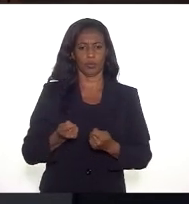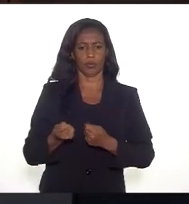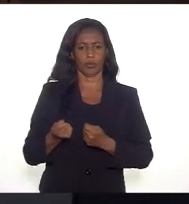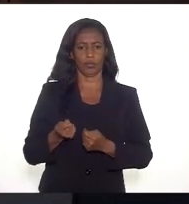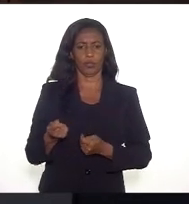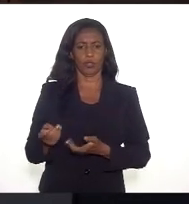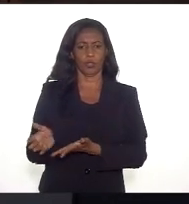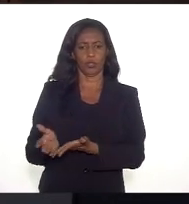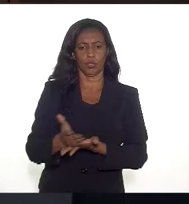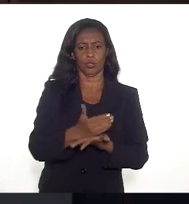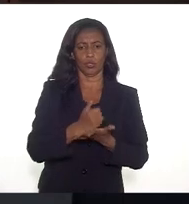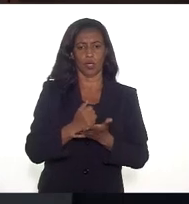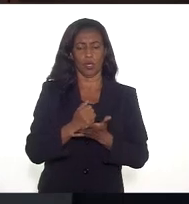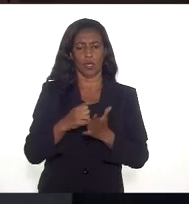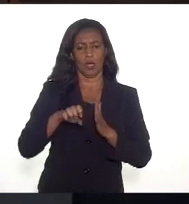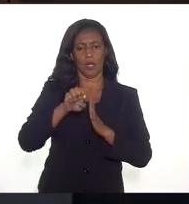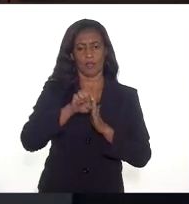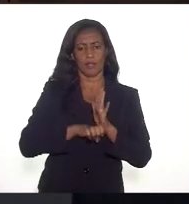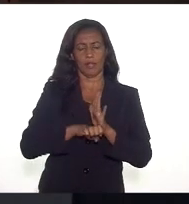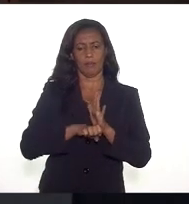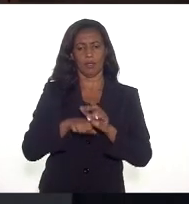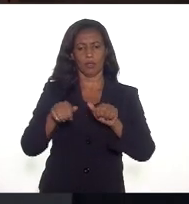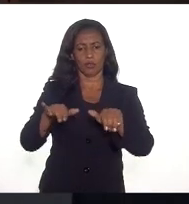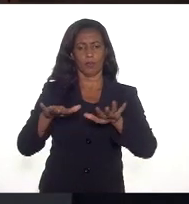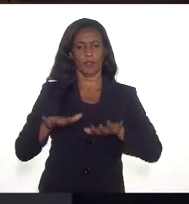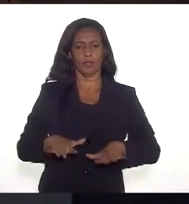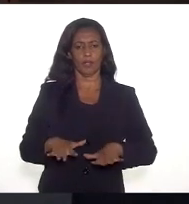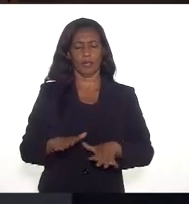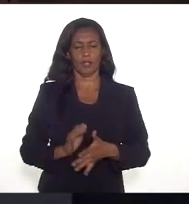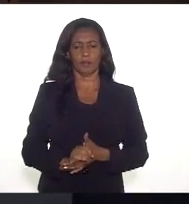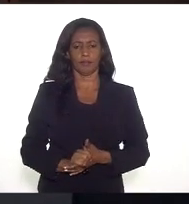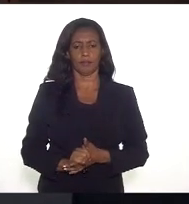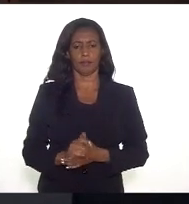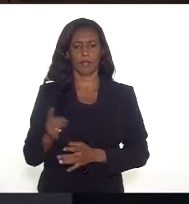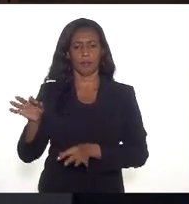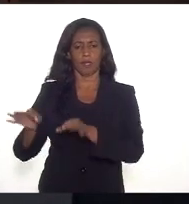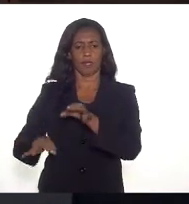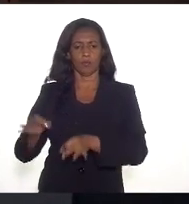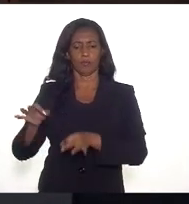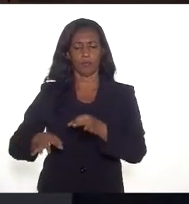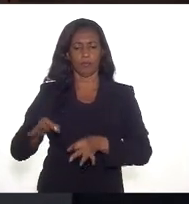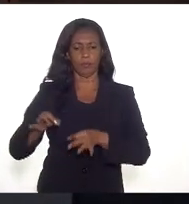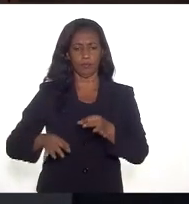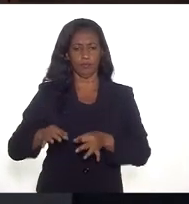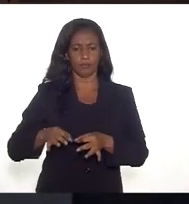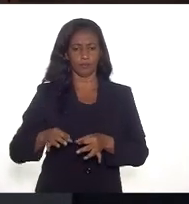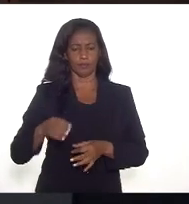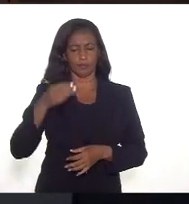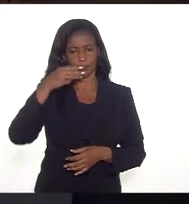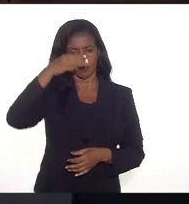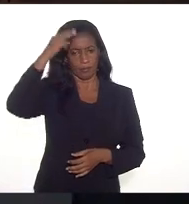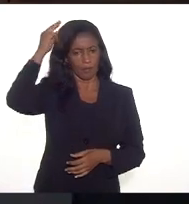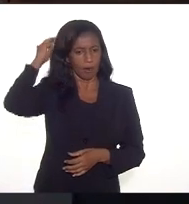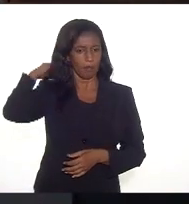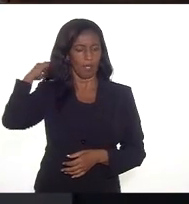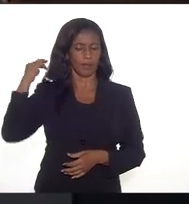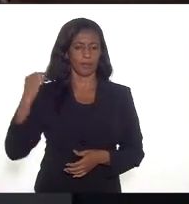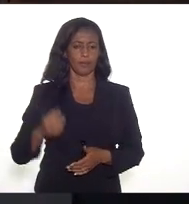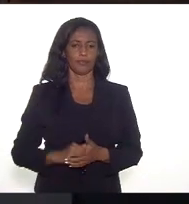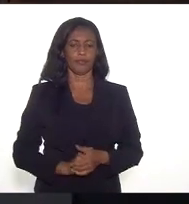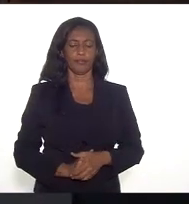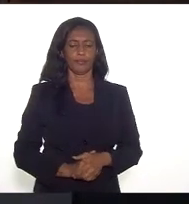de Orçamento às emendas de plenário. Para emitir parecer pela Comissão de Constituição e Justiça, deputado Márcio Pacheco, sobre as